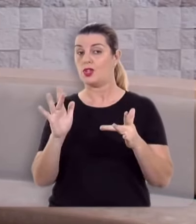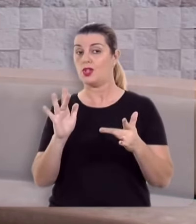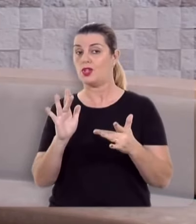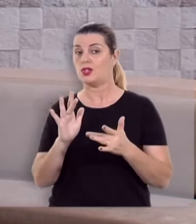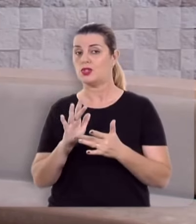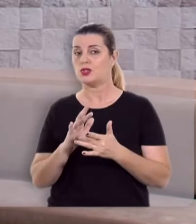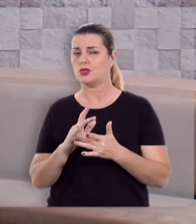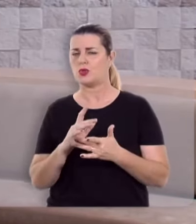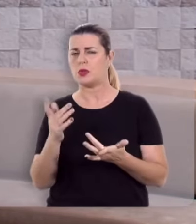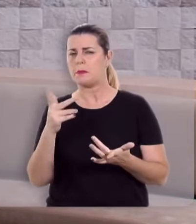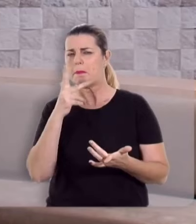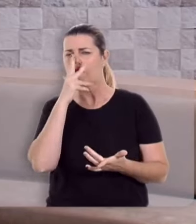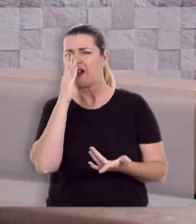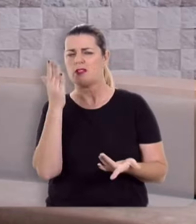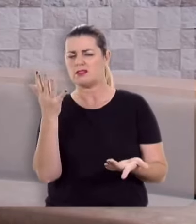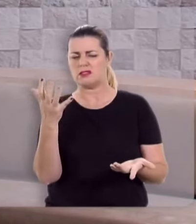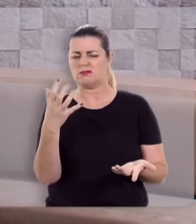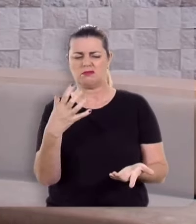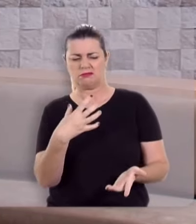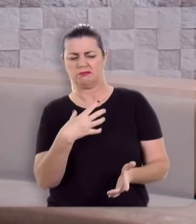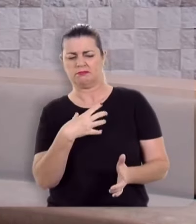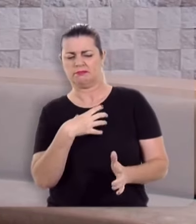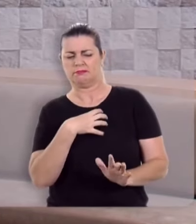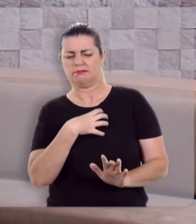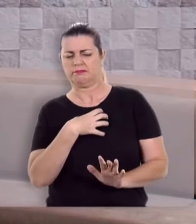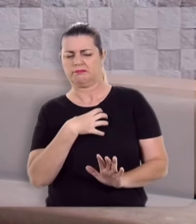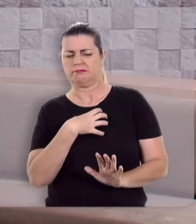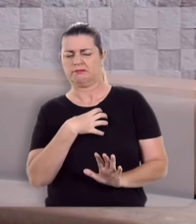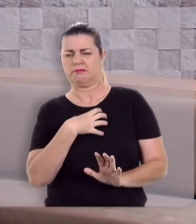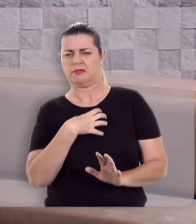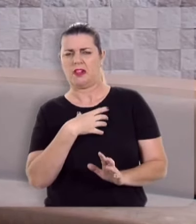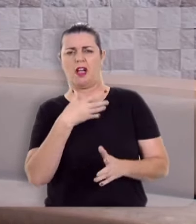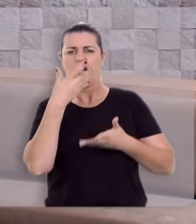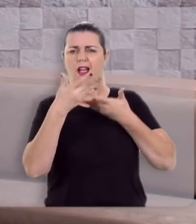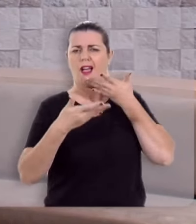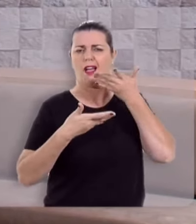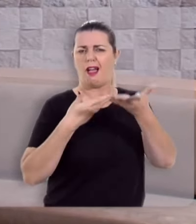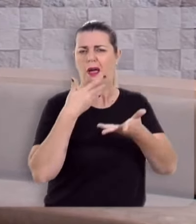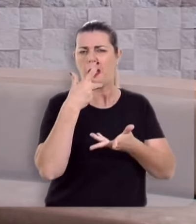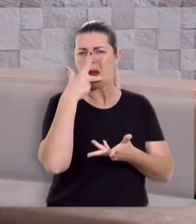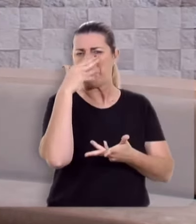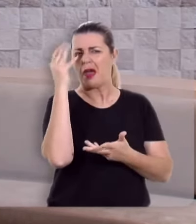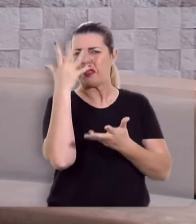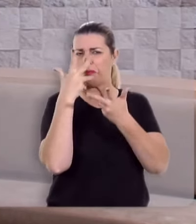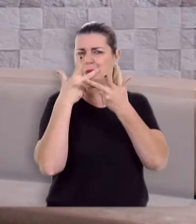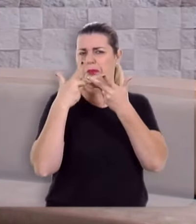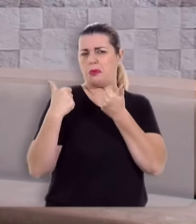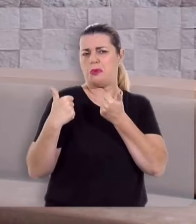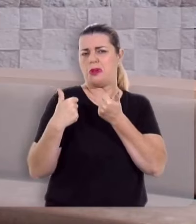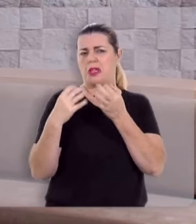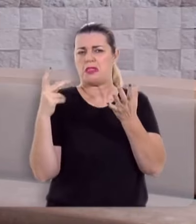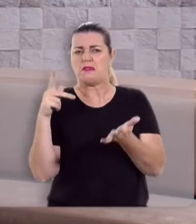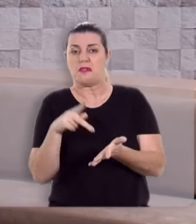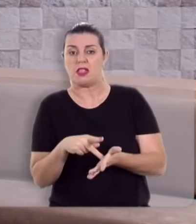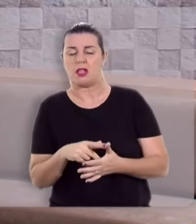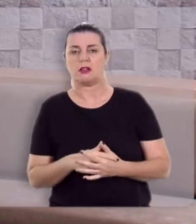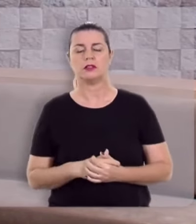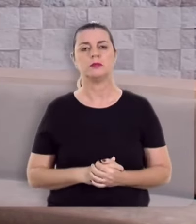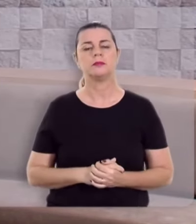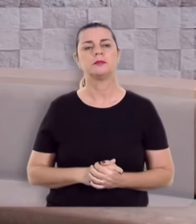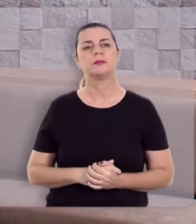sem se deixar mover por estes elogios tão bonitos e tão verdadeiros,